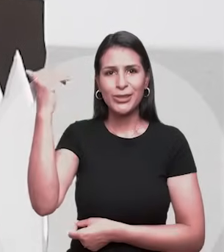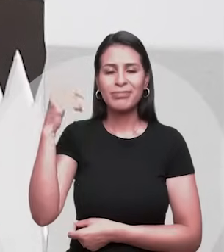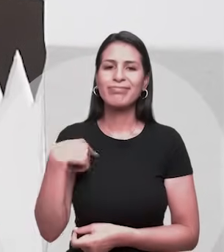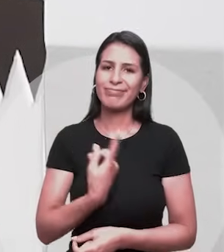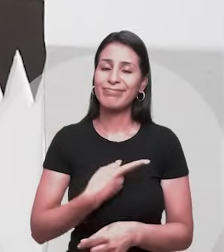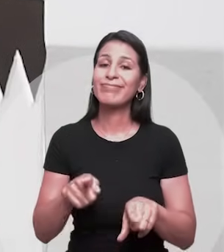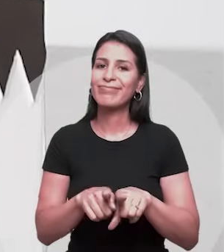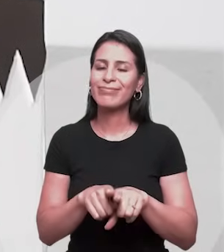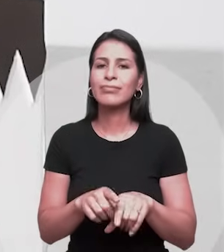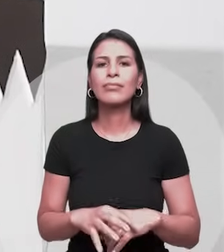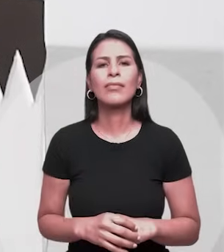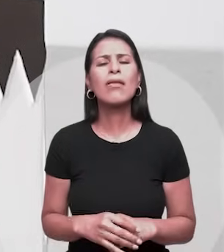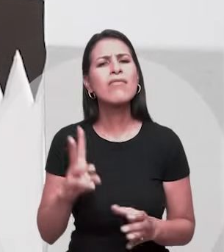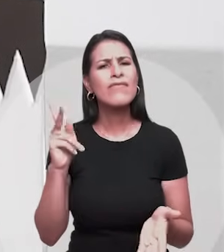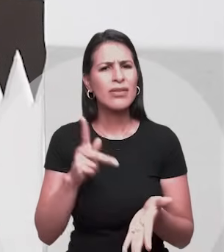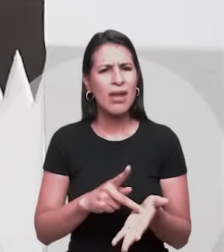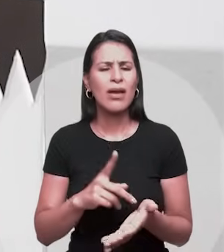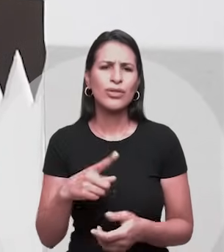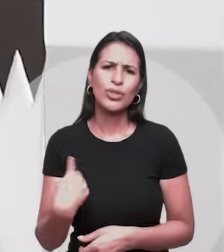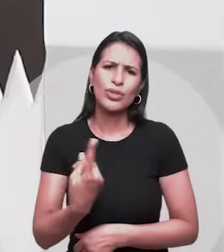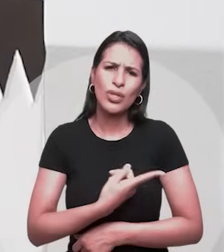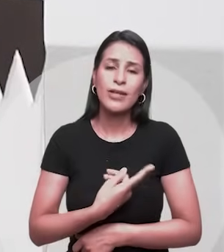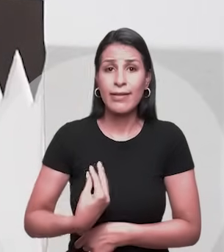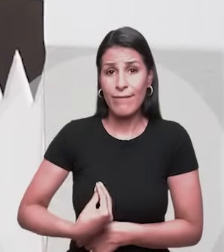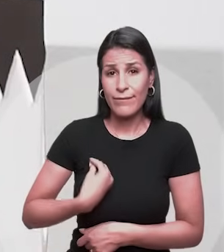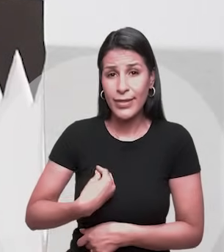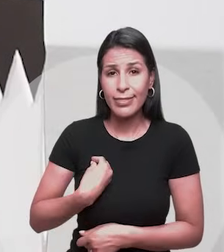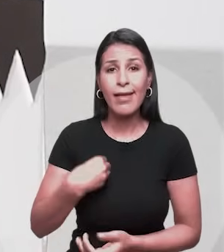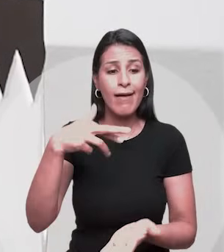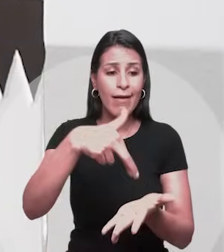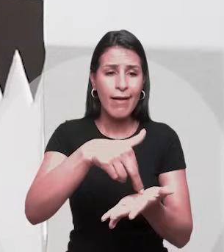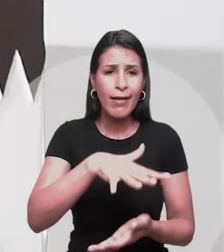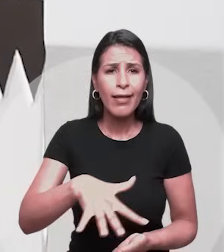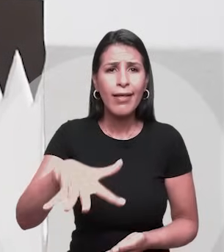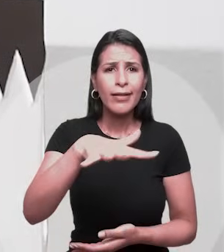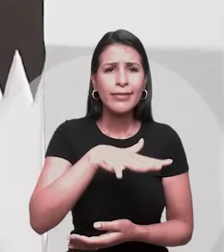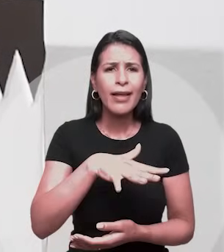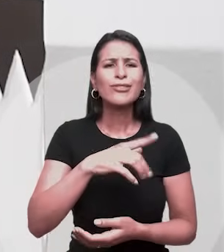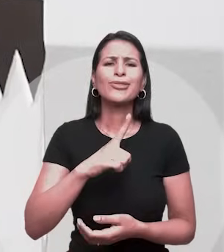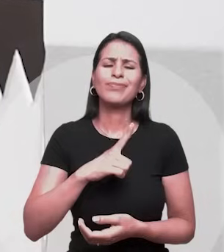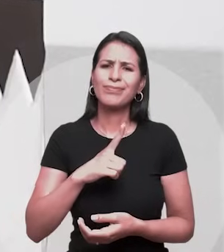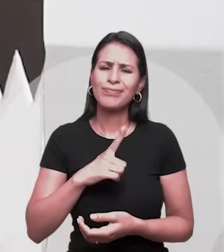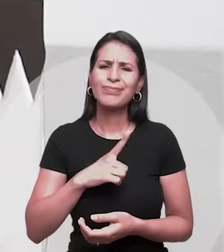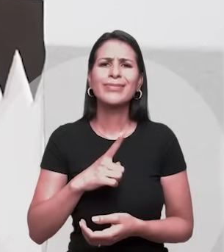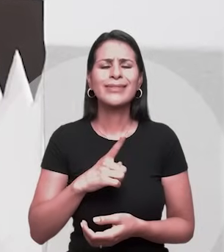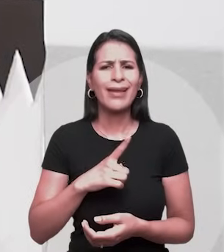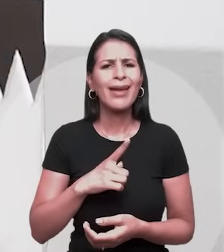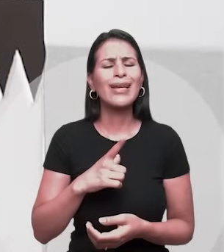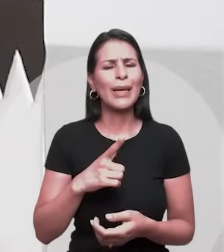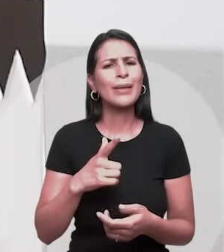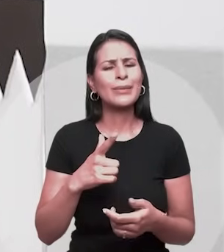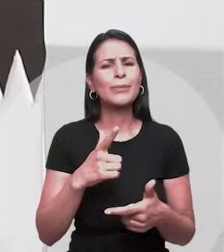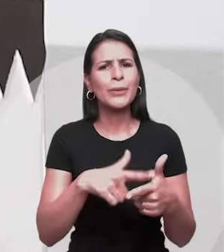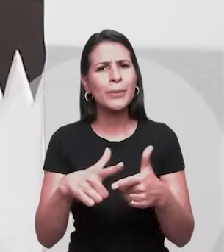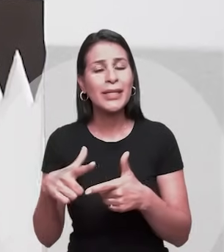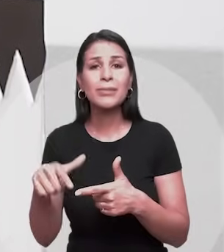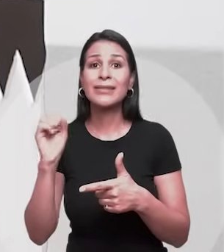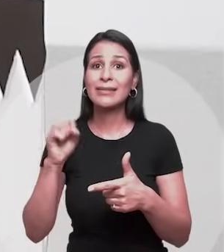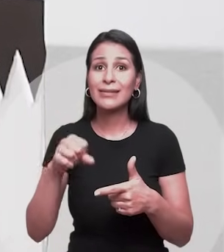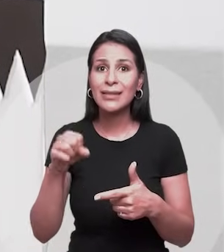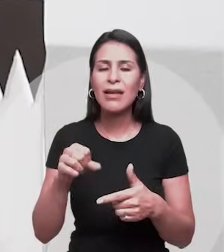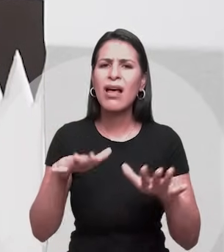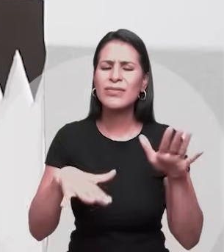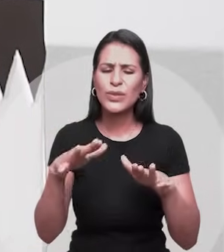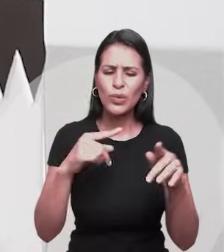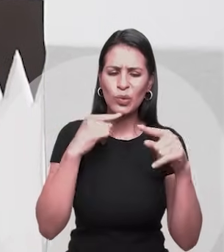certo que também nós enfrentamos em nossa realidade muitos momentos. Às vezes até duvidamos da presença de